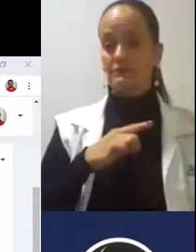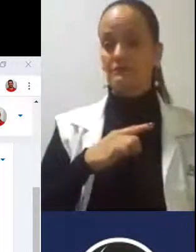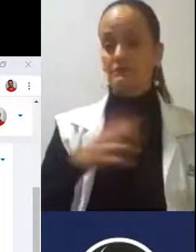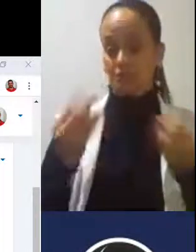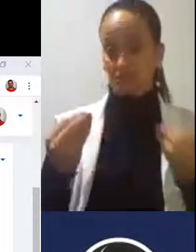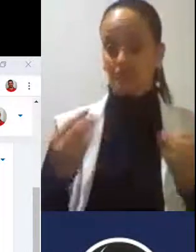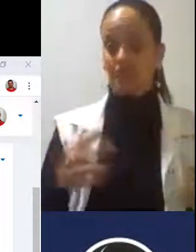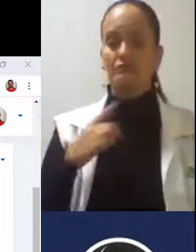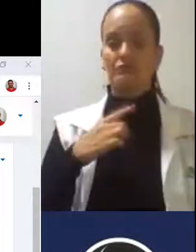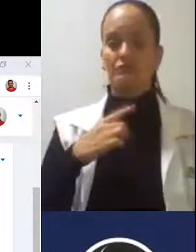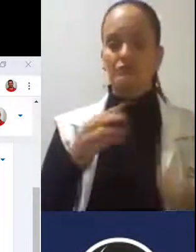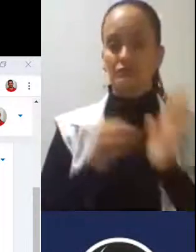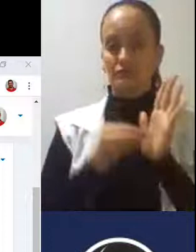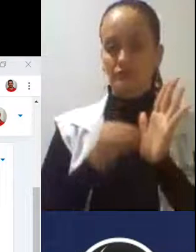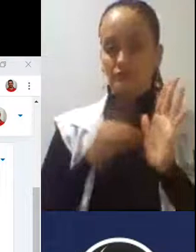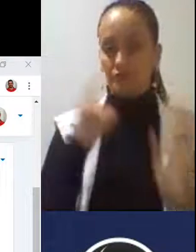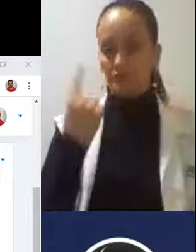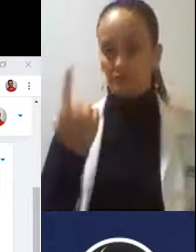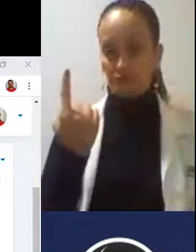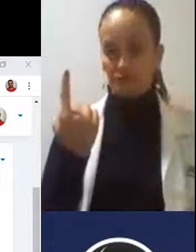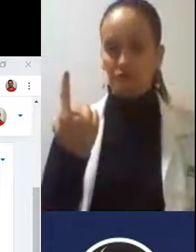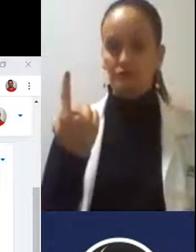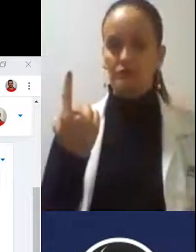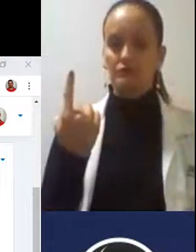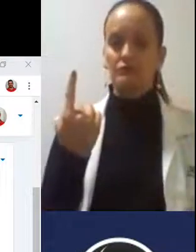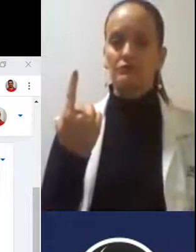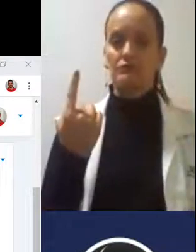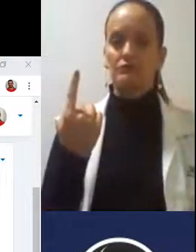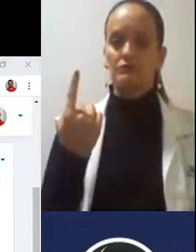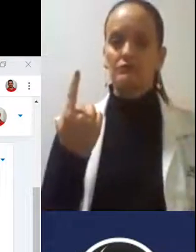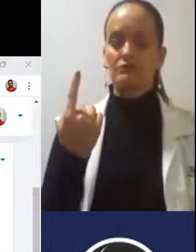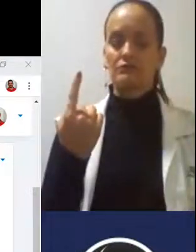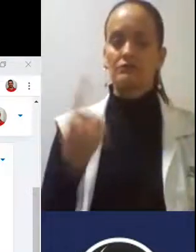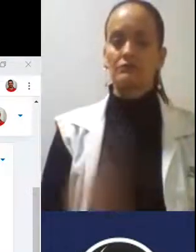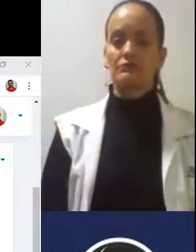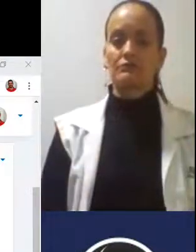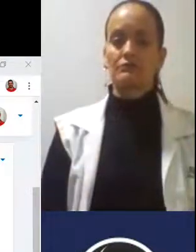Falta uma, né? Então, copiar aqui, Ctrl C, Ctrl V.